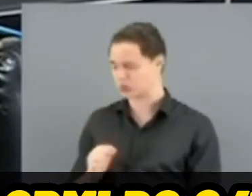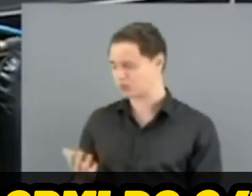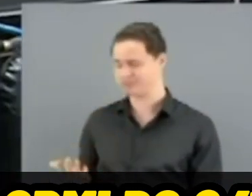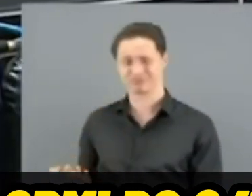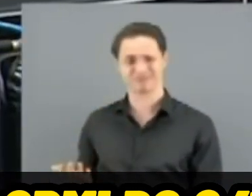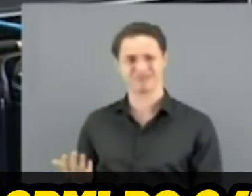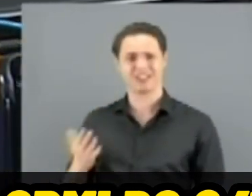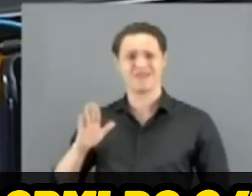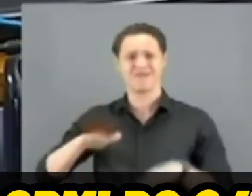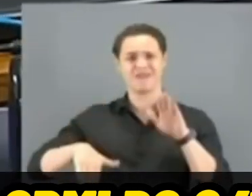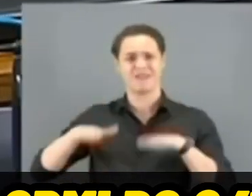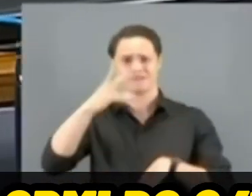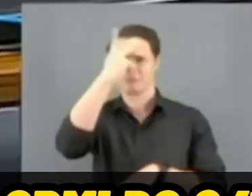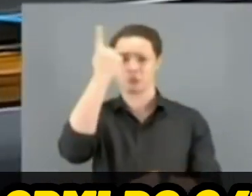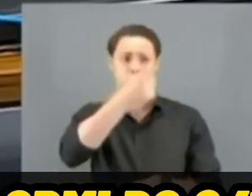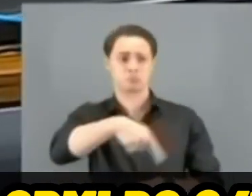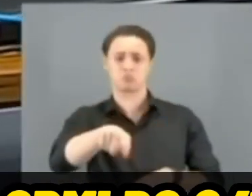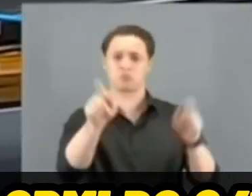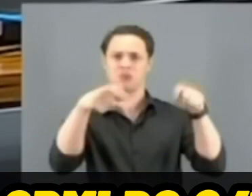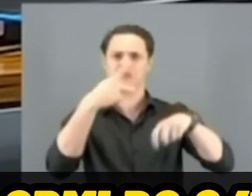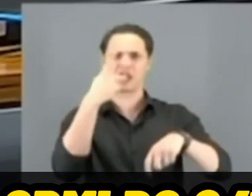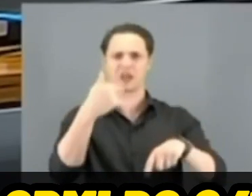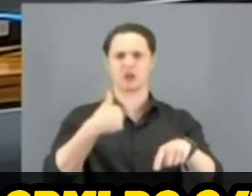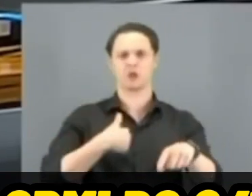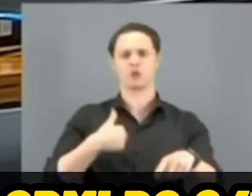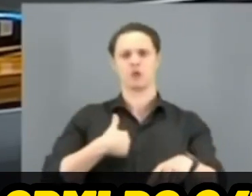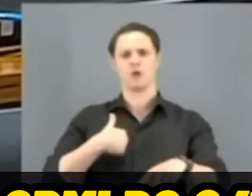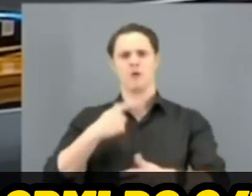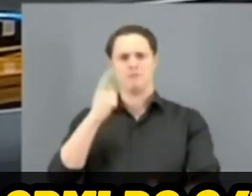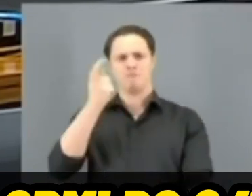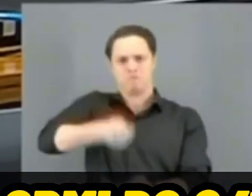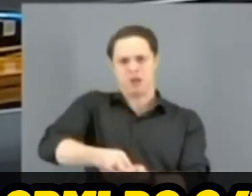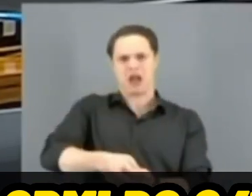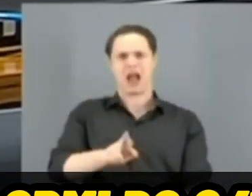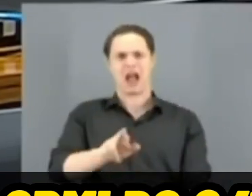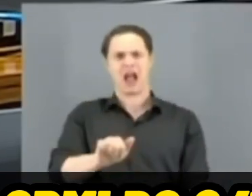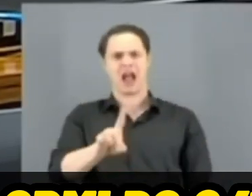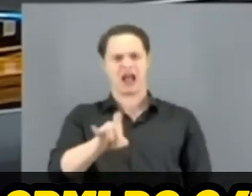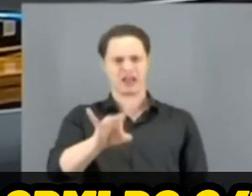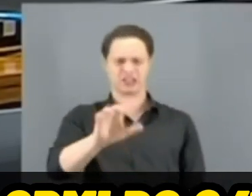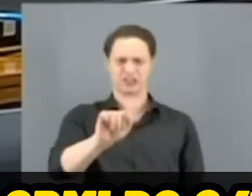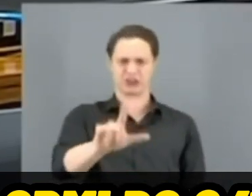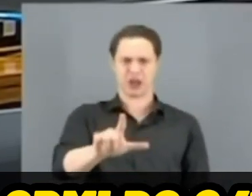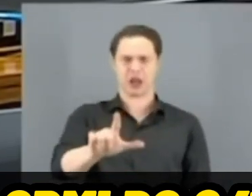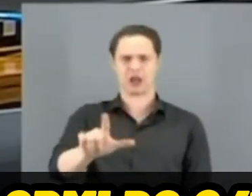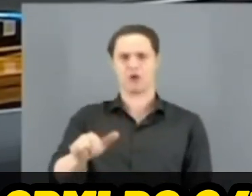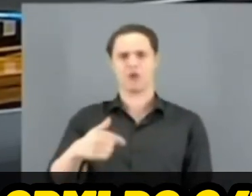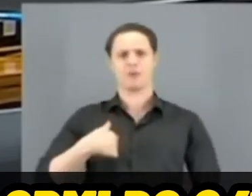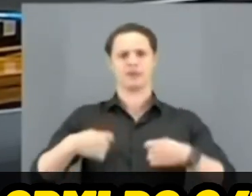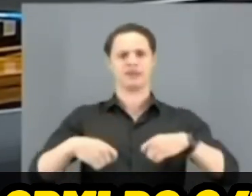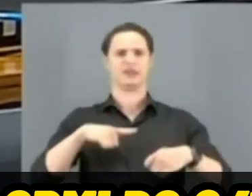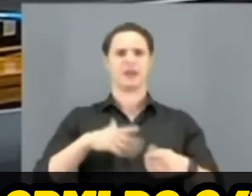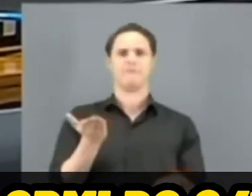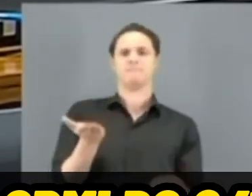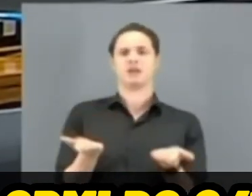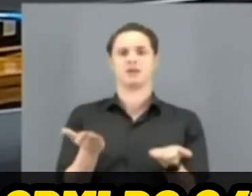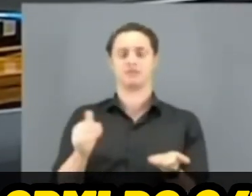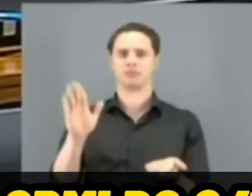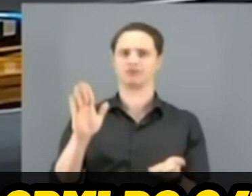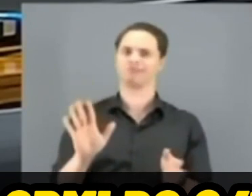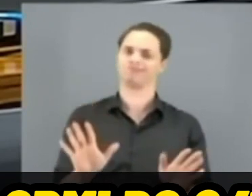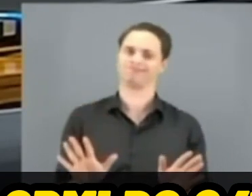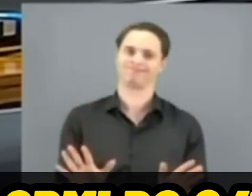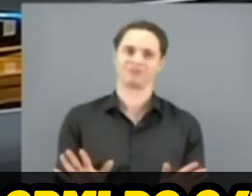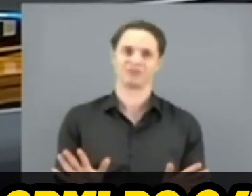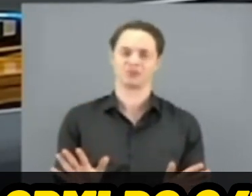Tem hora que muitas pessoas podem dizer que eu sou radical, tem que ter um pouco mais de equilíbrio. Não